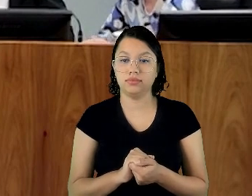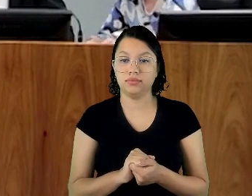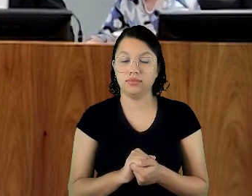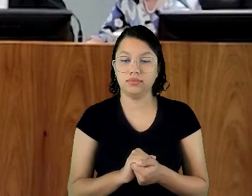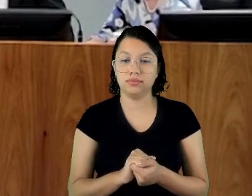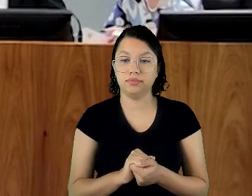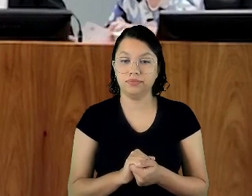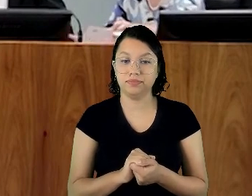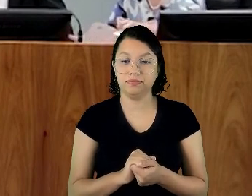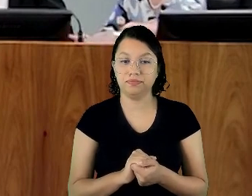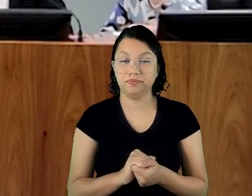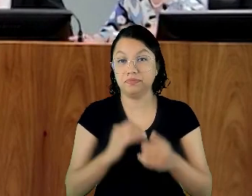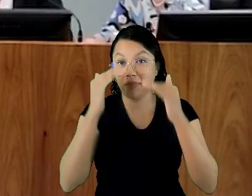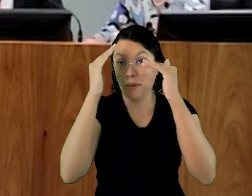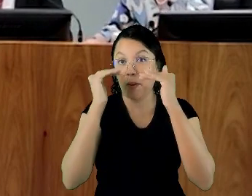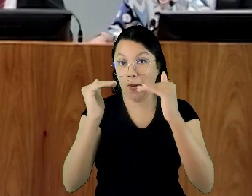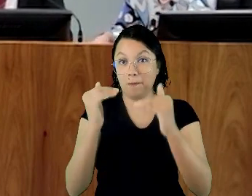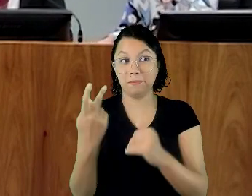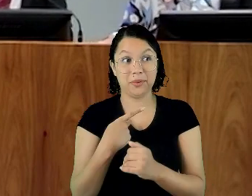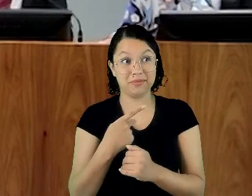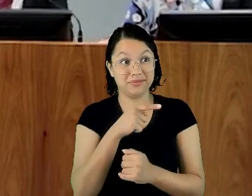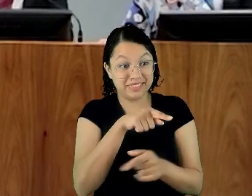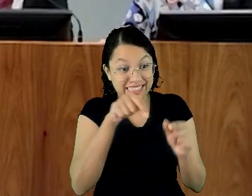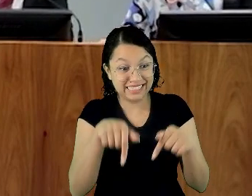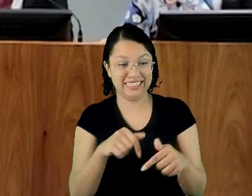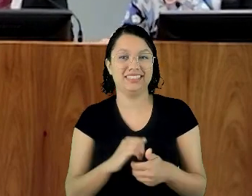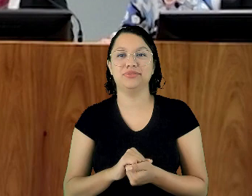Uma honra para nós tê-la aqui.